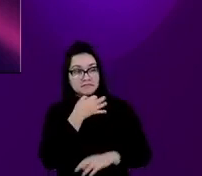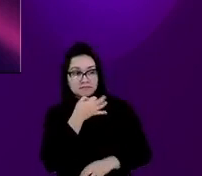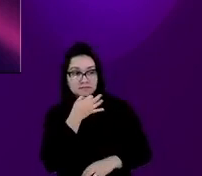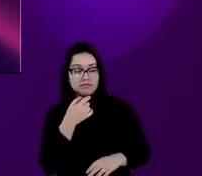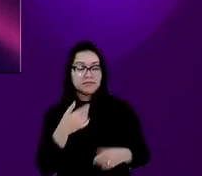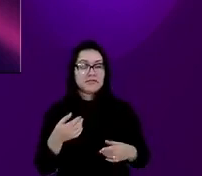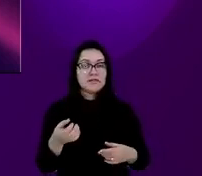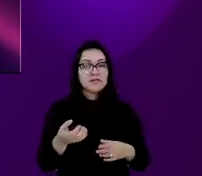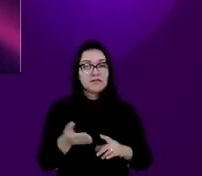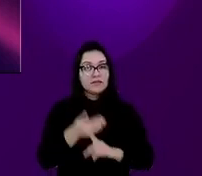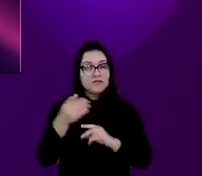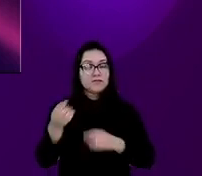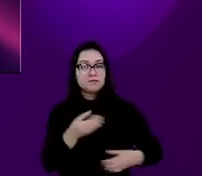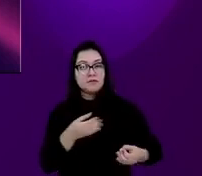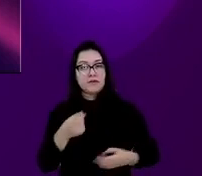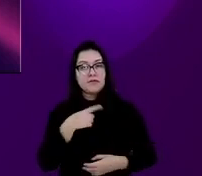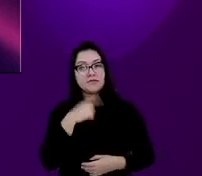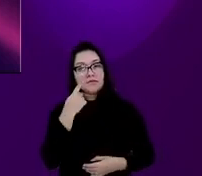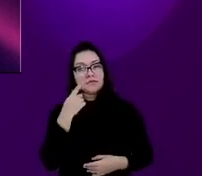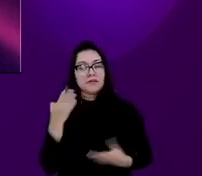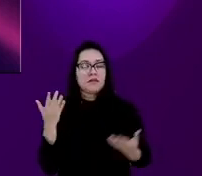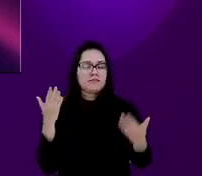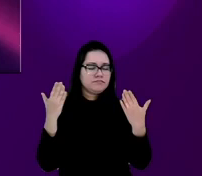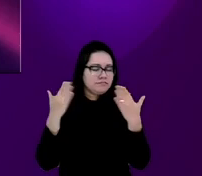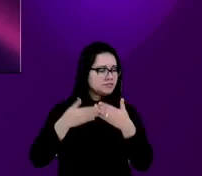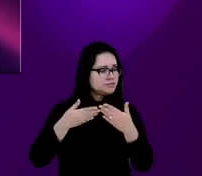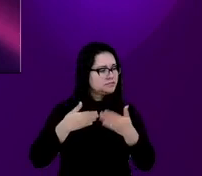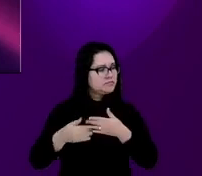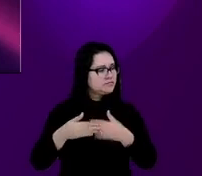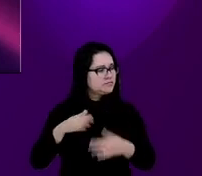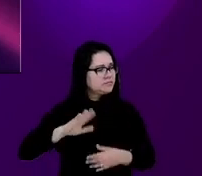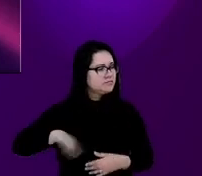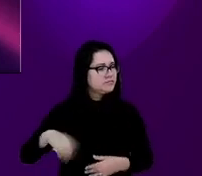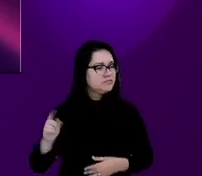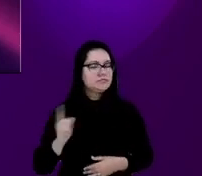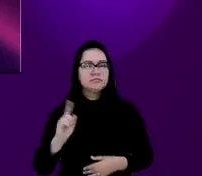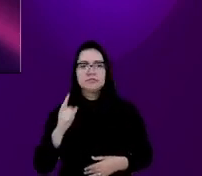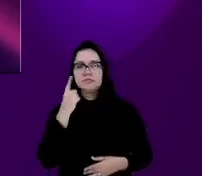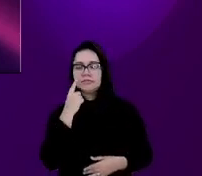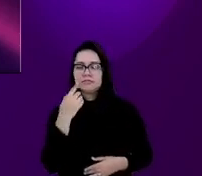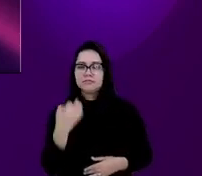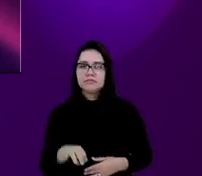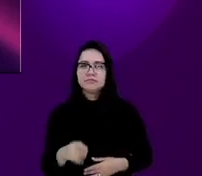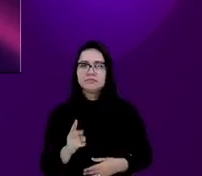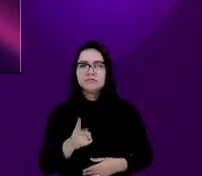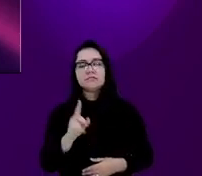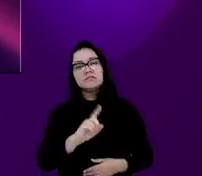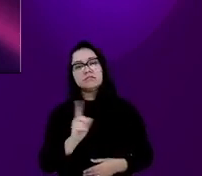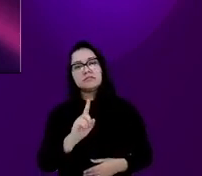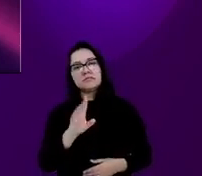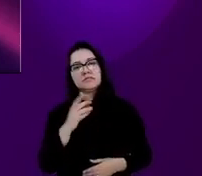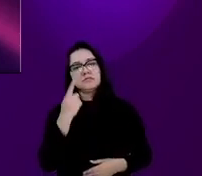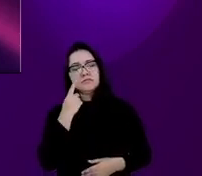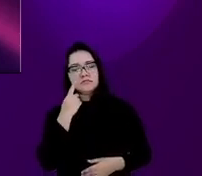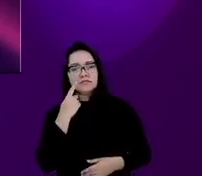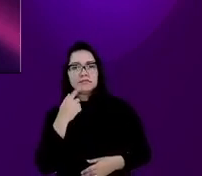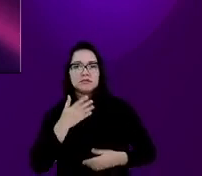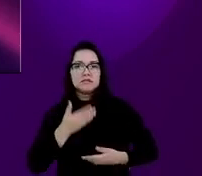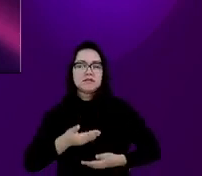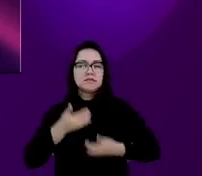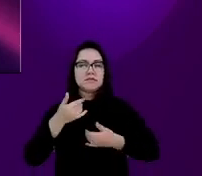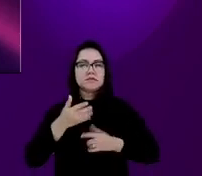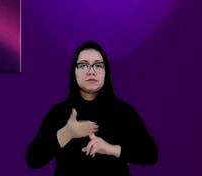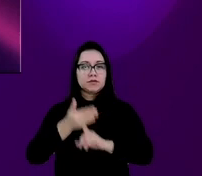tecnologias, não fechando o olho para as novas tecnologias, achando que a gente sempre está fazendo o certo, mas sendo criterioso com as tecnologias que chegam para